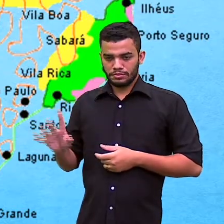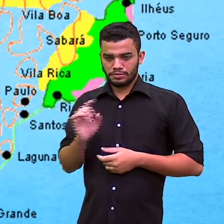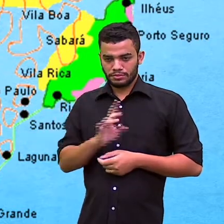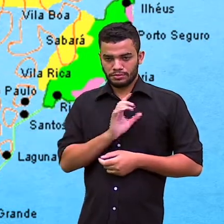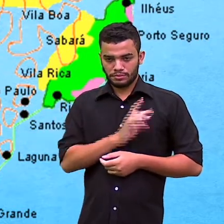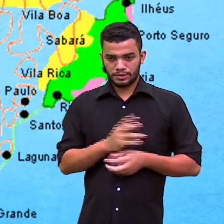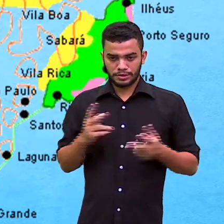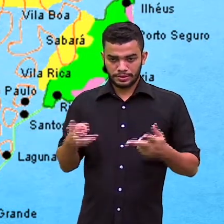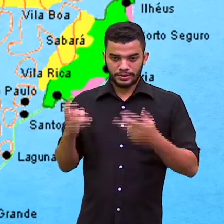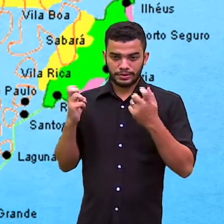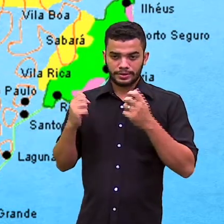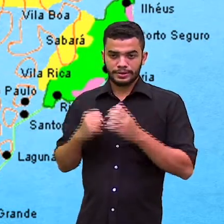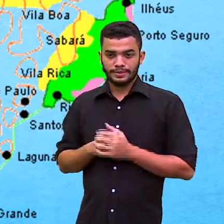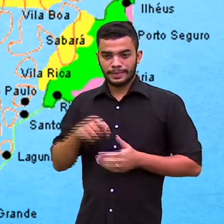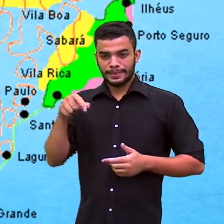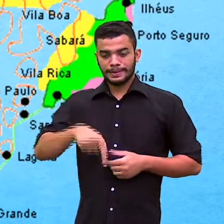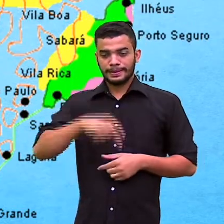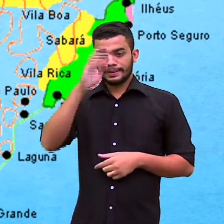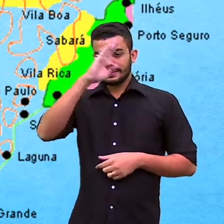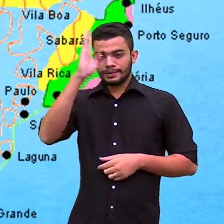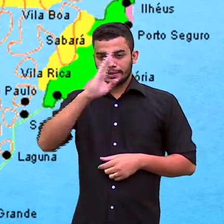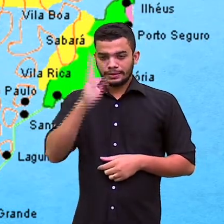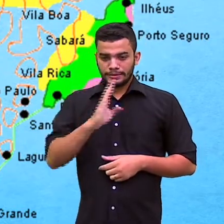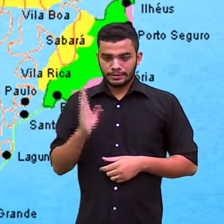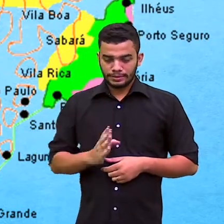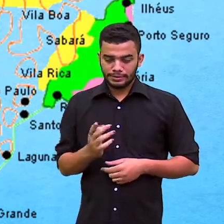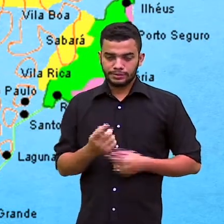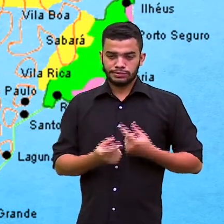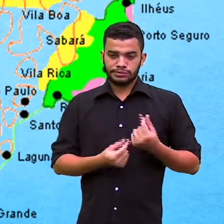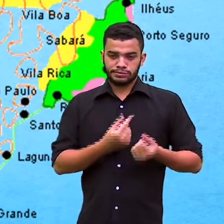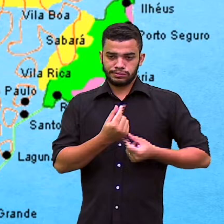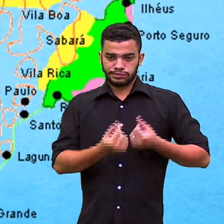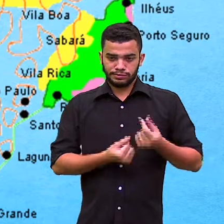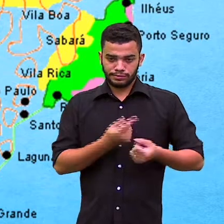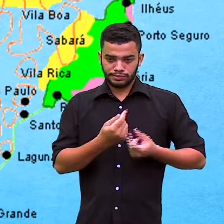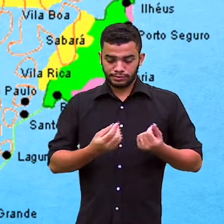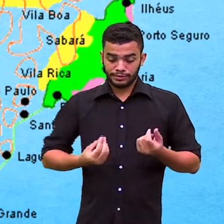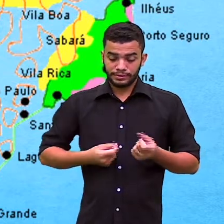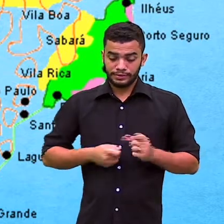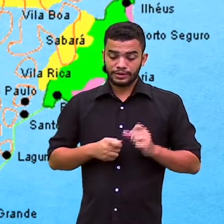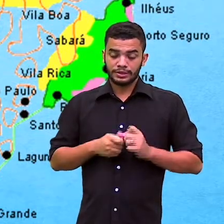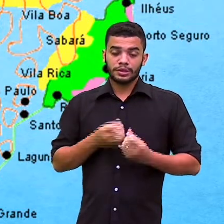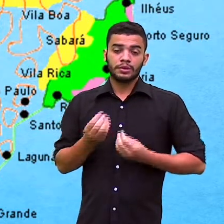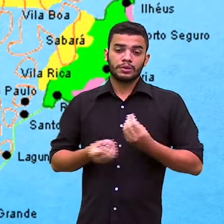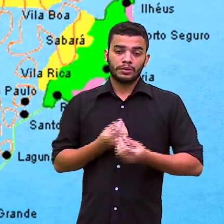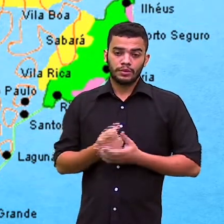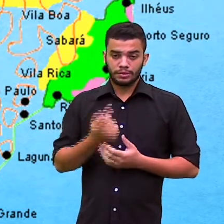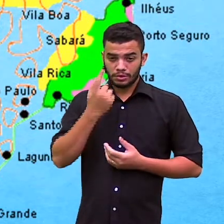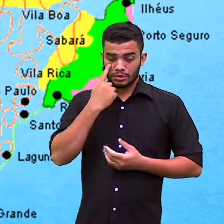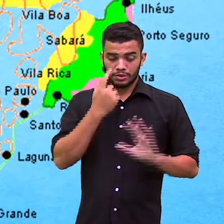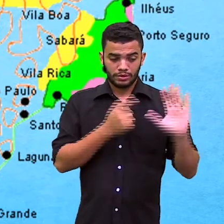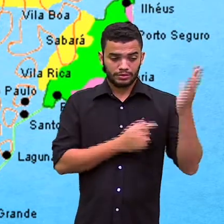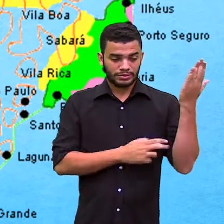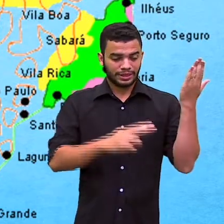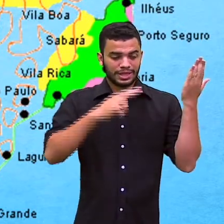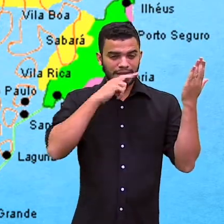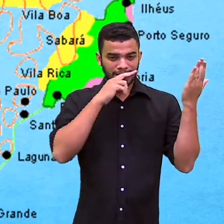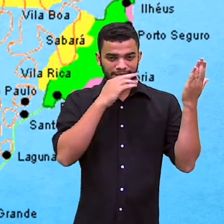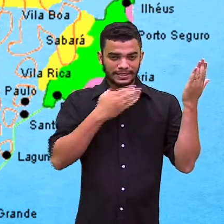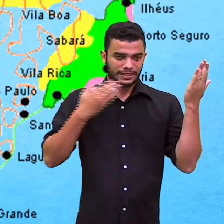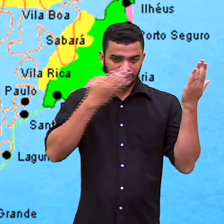os produtos que o Brasil, economicamente, vivenciavam nessas rotas. A cana-do-açúcar,